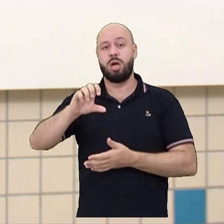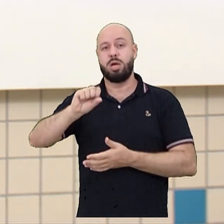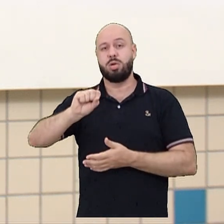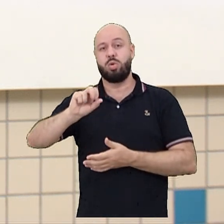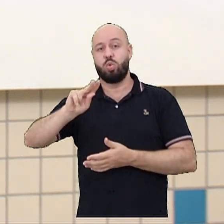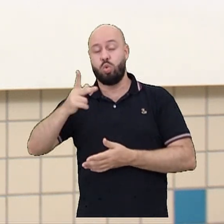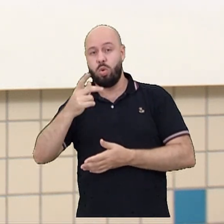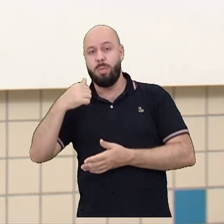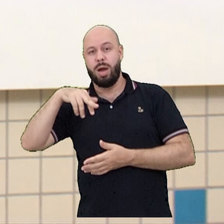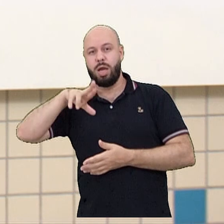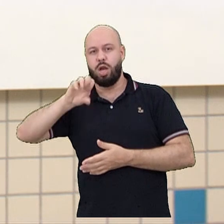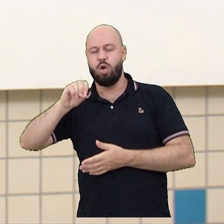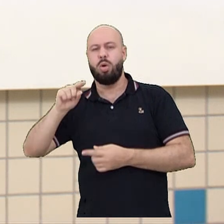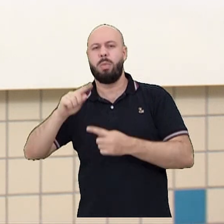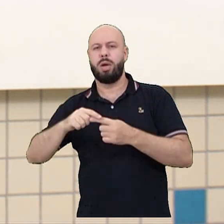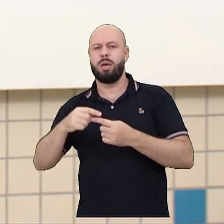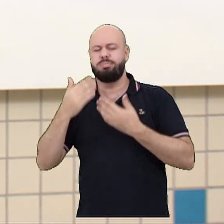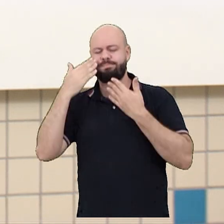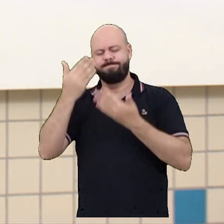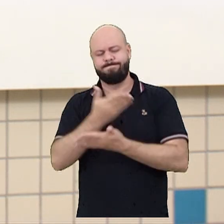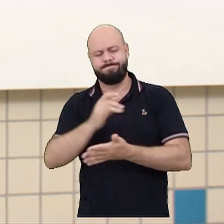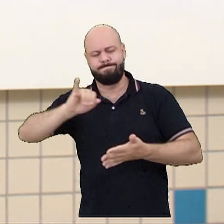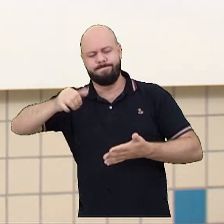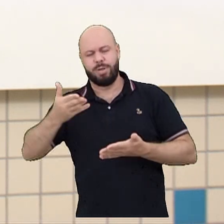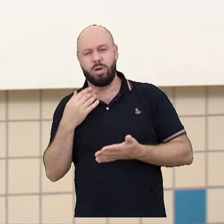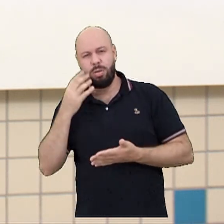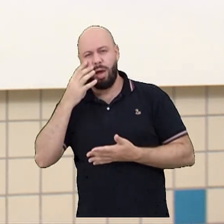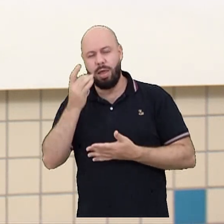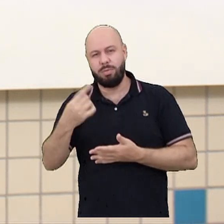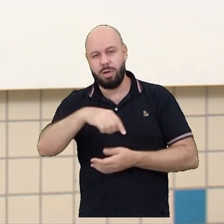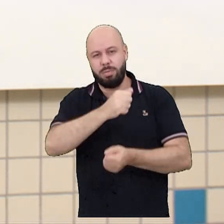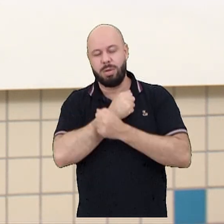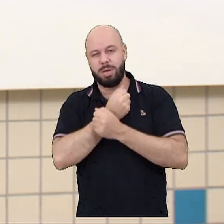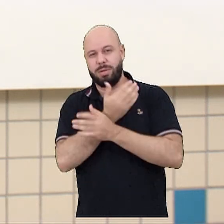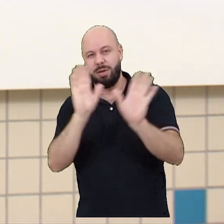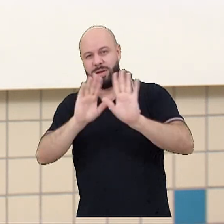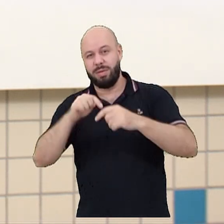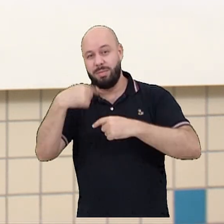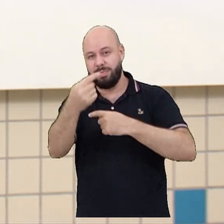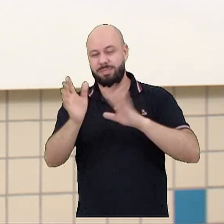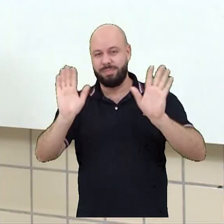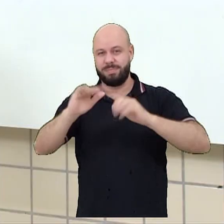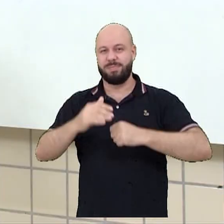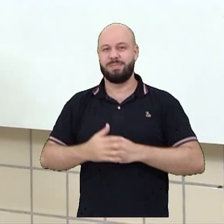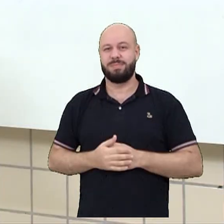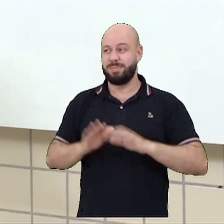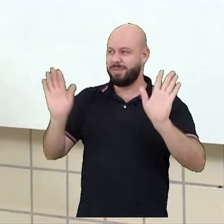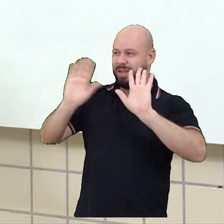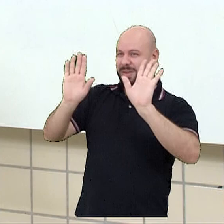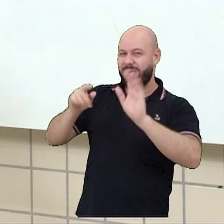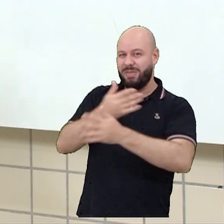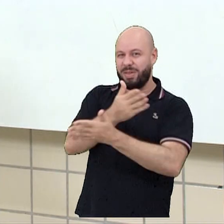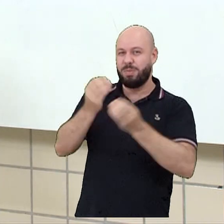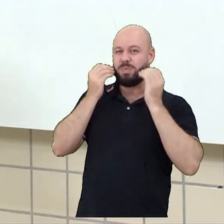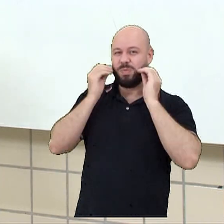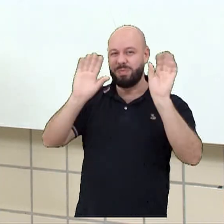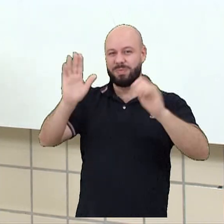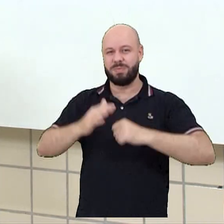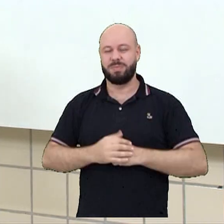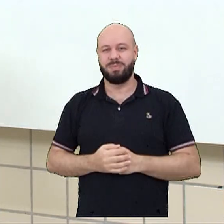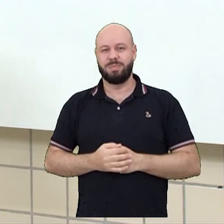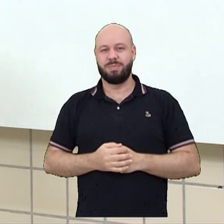pela oportunidade, agradecer vocês pela atenção, um forte abraço e até a próxima. Bye, bye. Bye, bye, kisses.